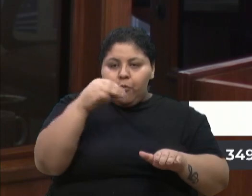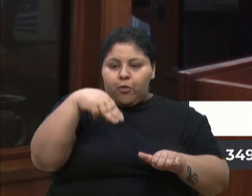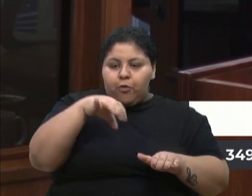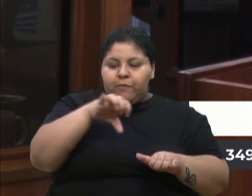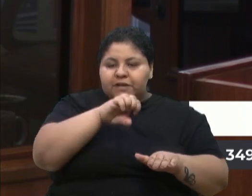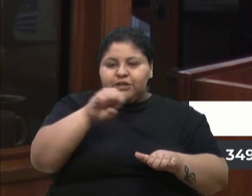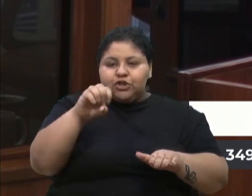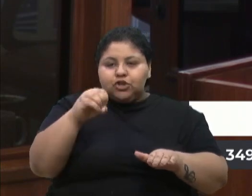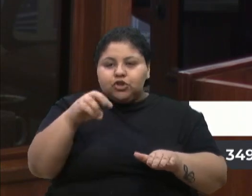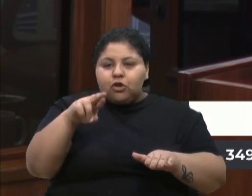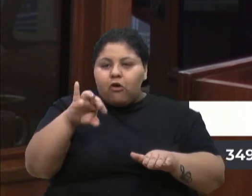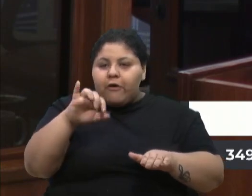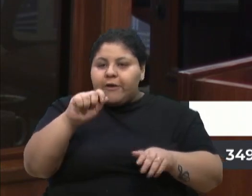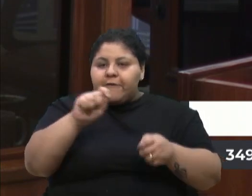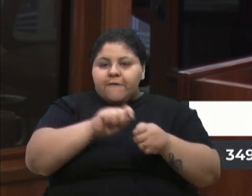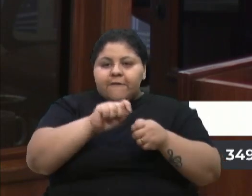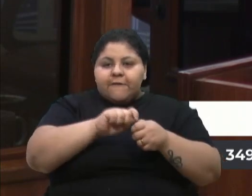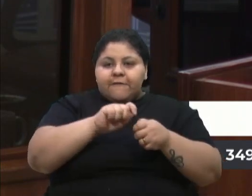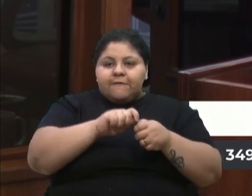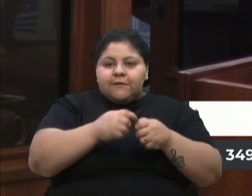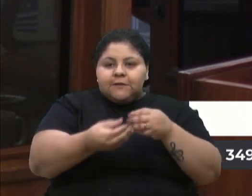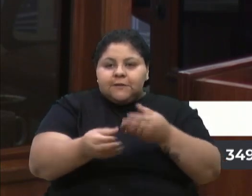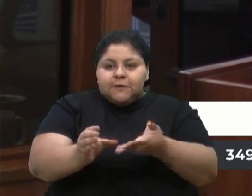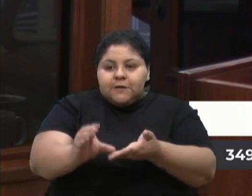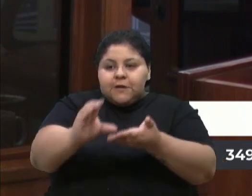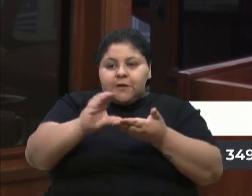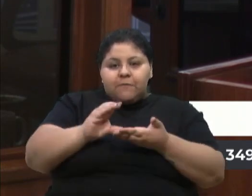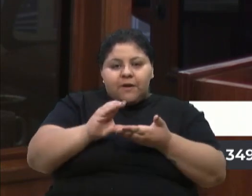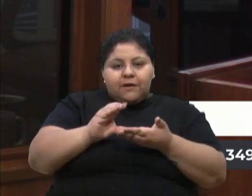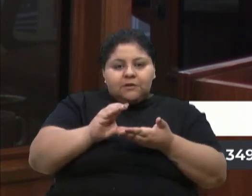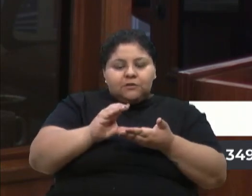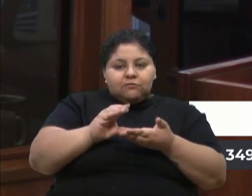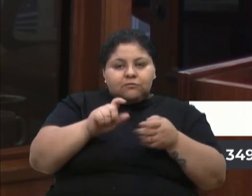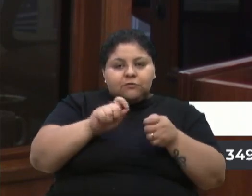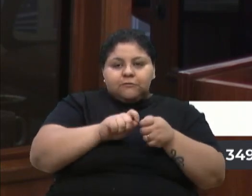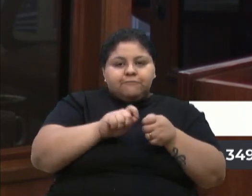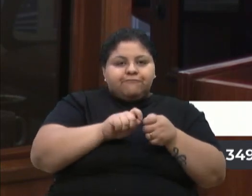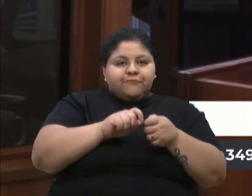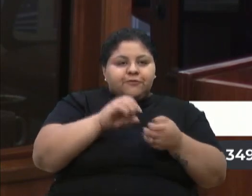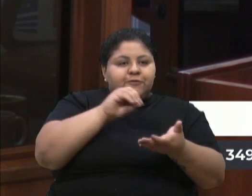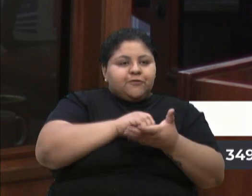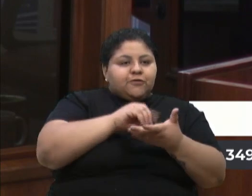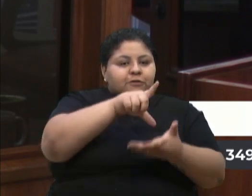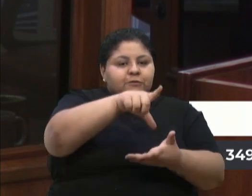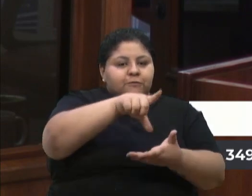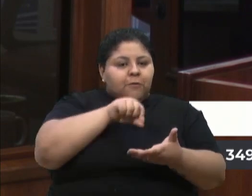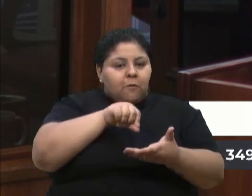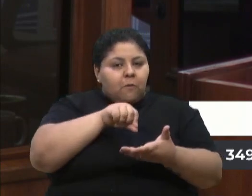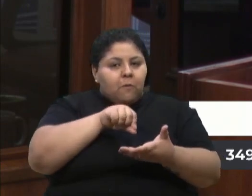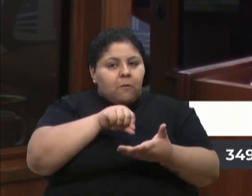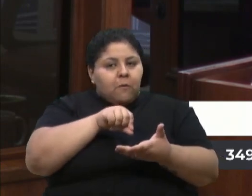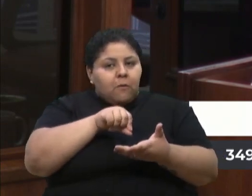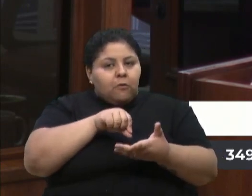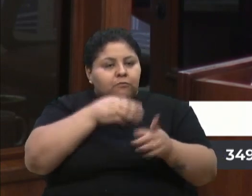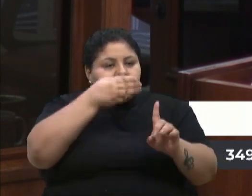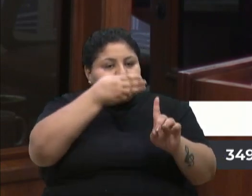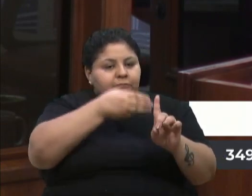conseguir, e não tinha opção de mercado. Não tinha opção de mercado. O valor é esse e acabou.